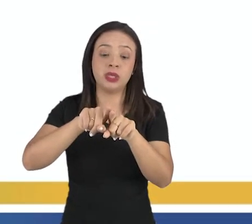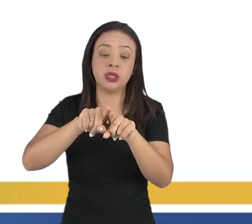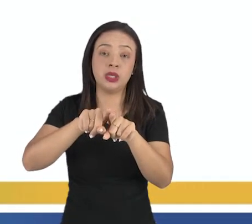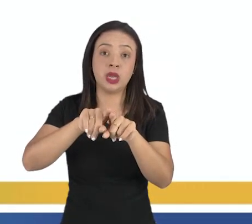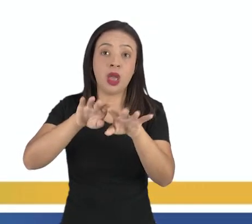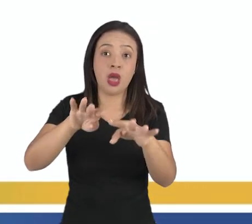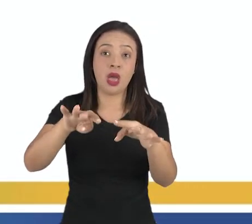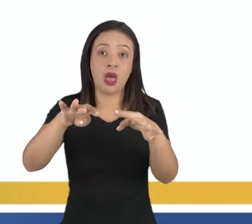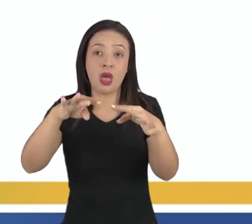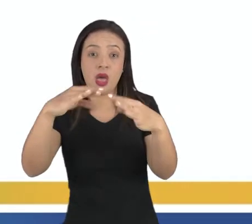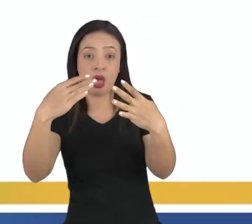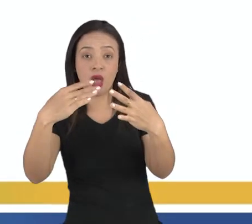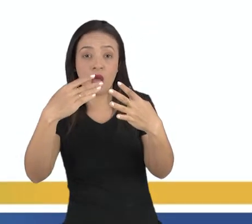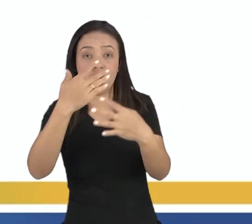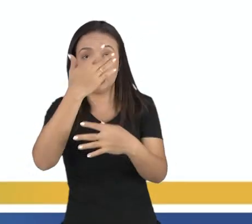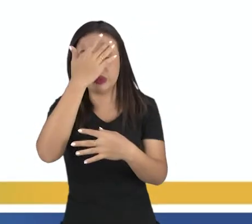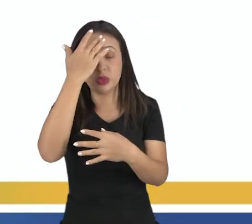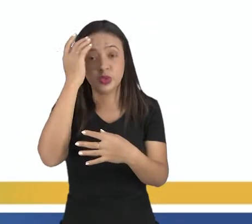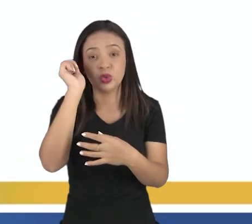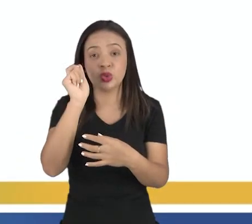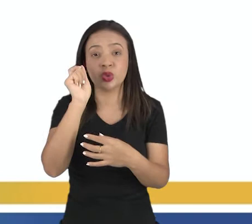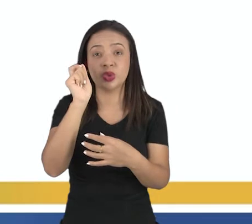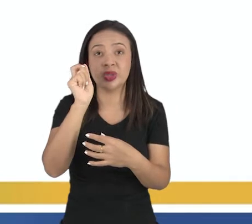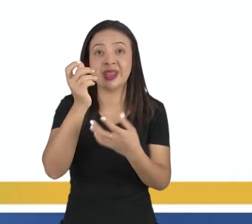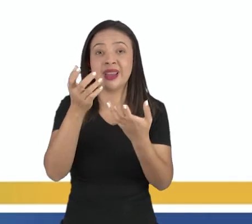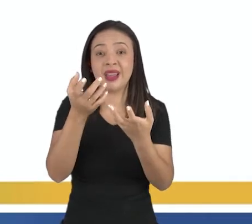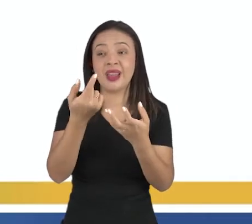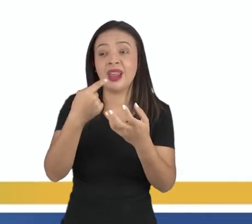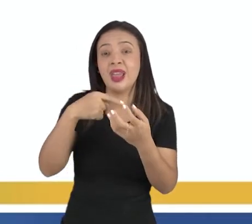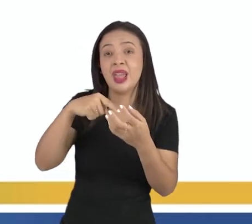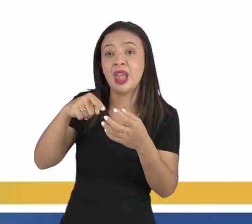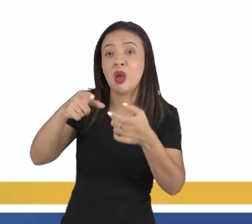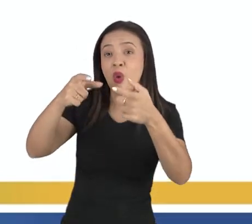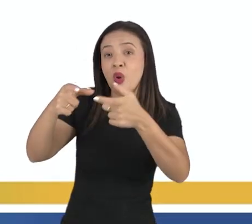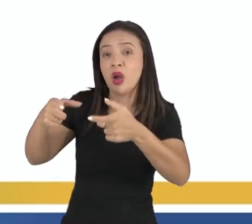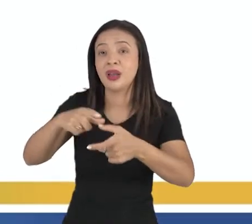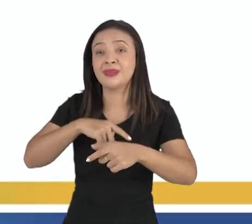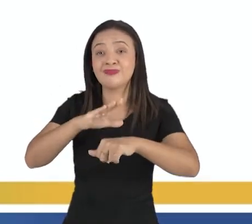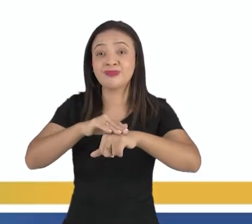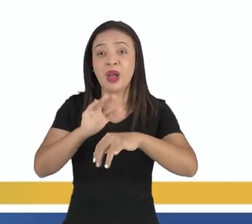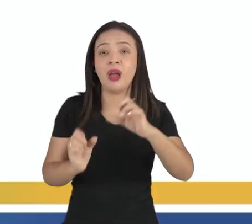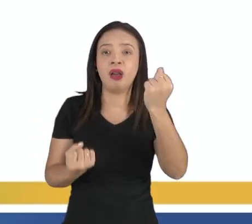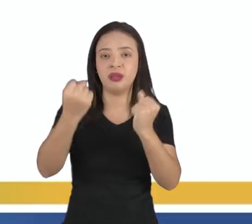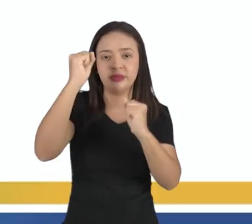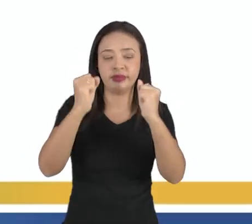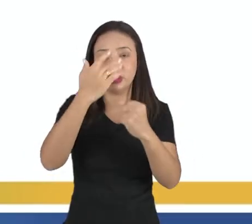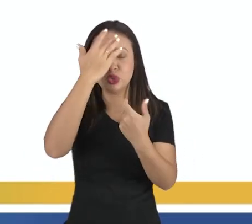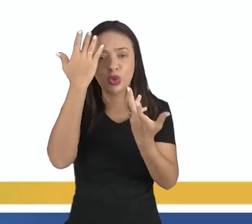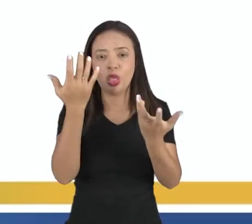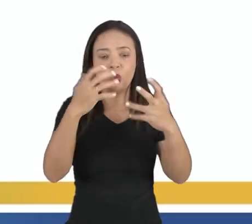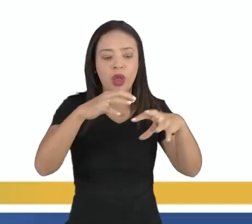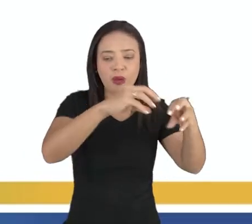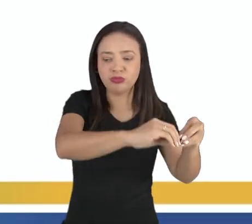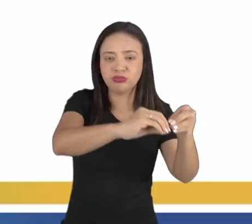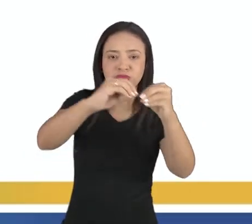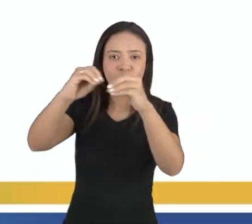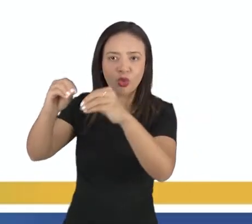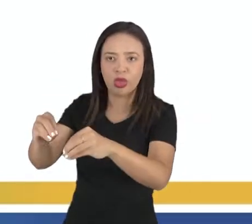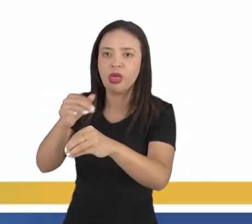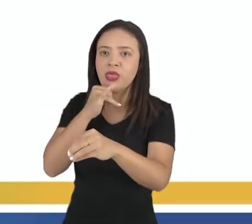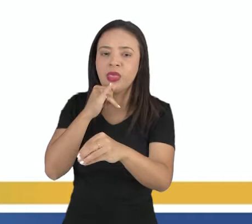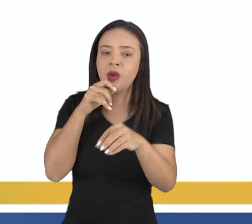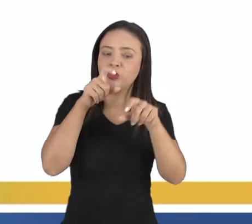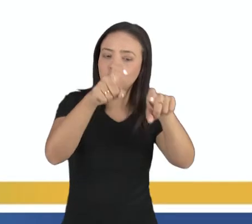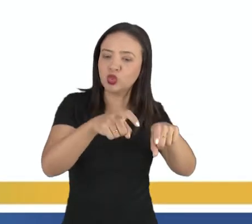migração justamente para as áreas mais industrializadas. Ninguém não quer fazer uma mudança